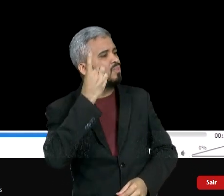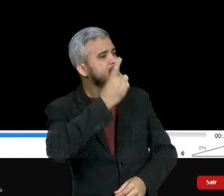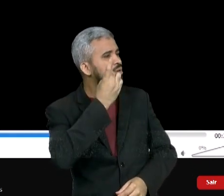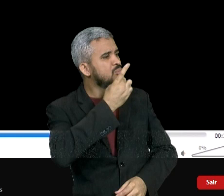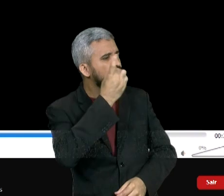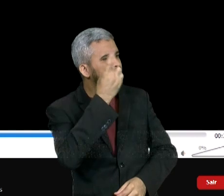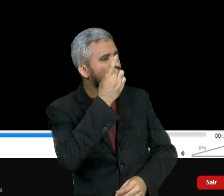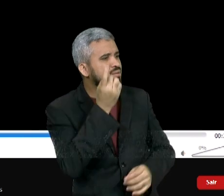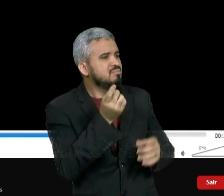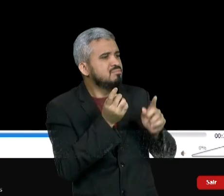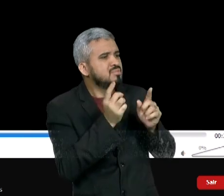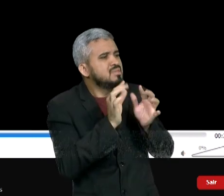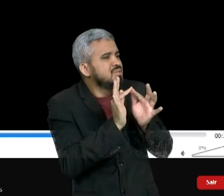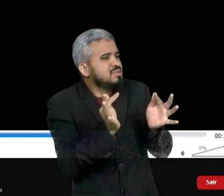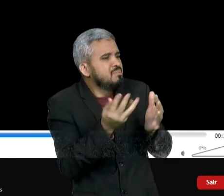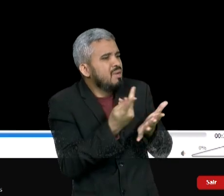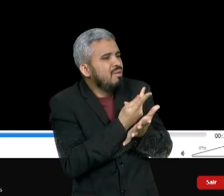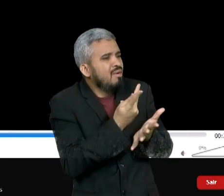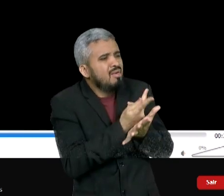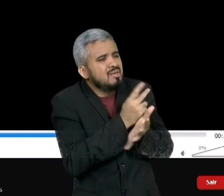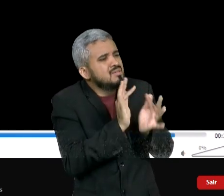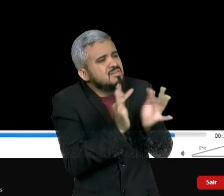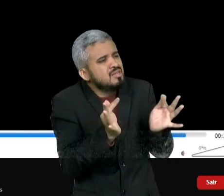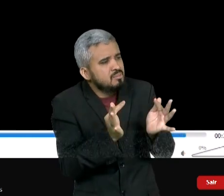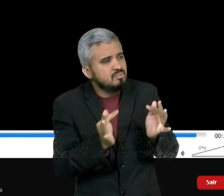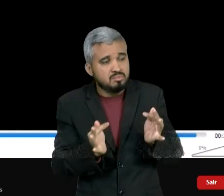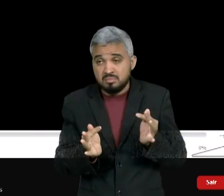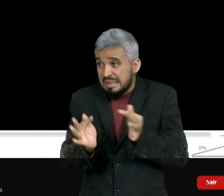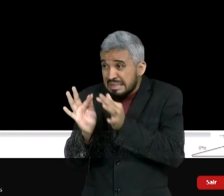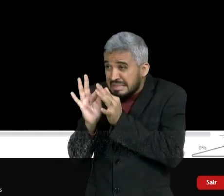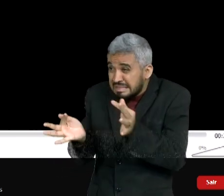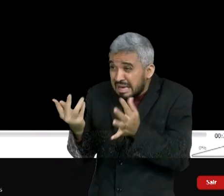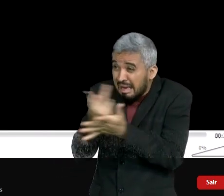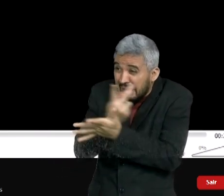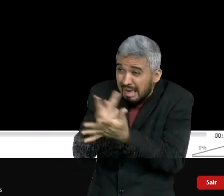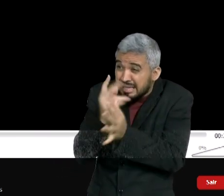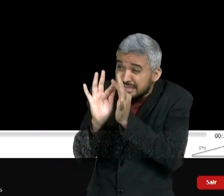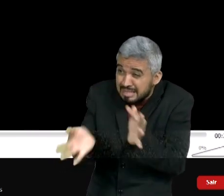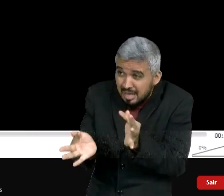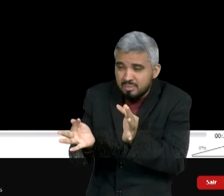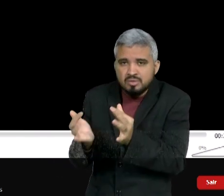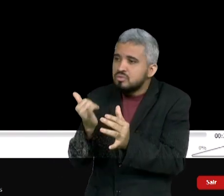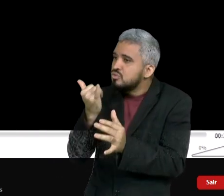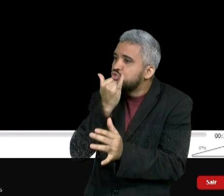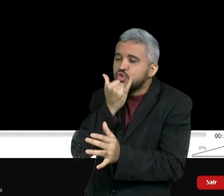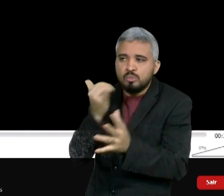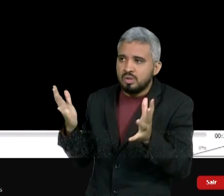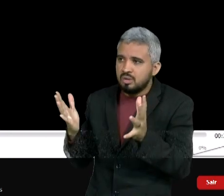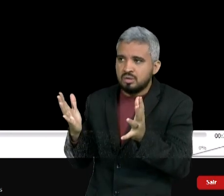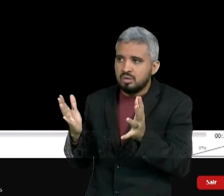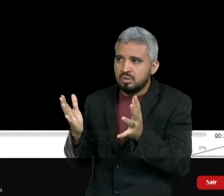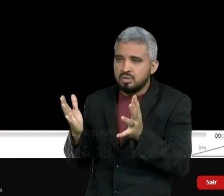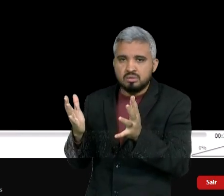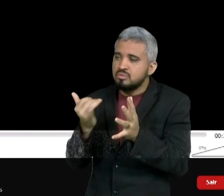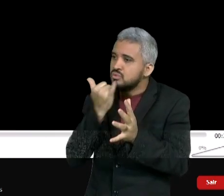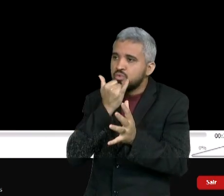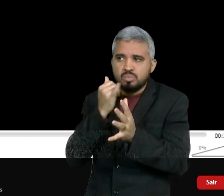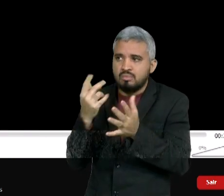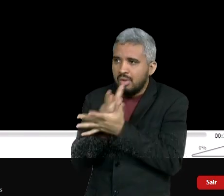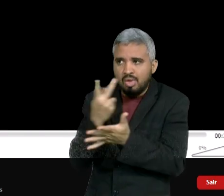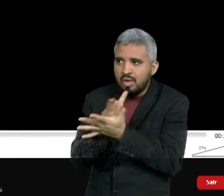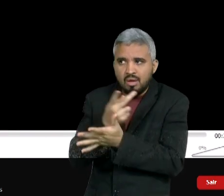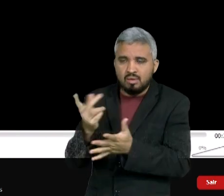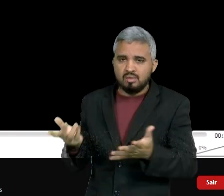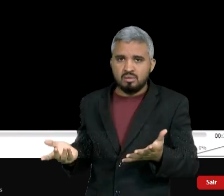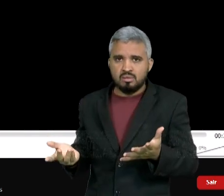foi só um pequeno erro. Não existe pequeno erro. Você que está querendo tapar o sol com a peneira, vá para o Socorrão. Vá